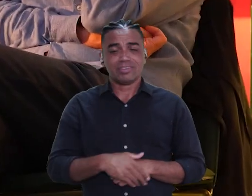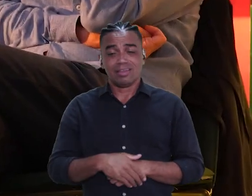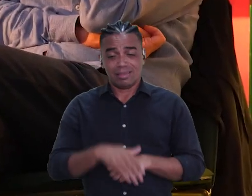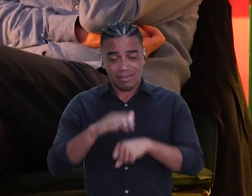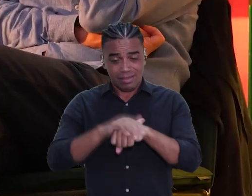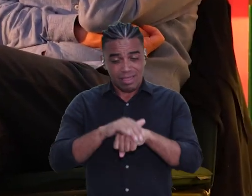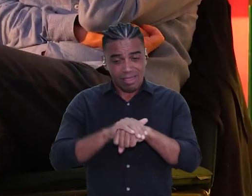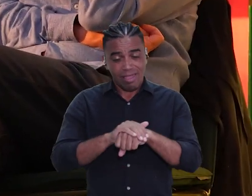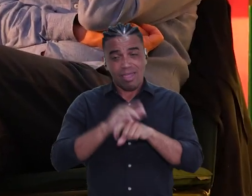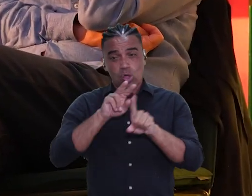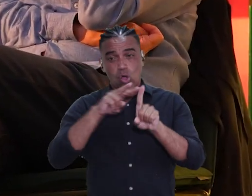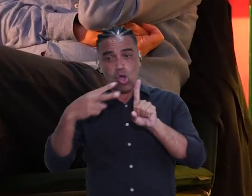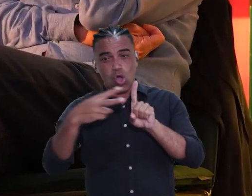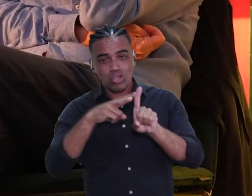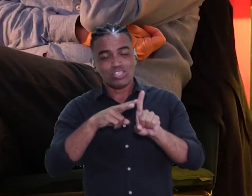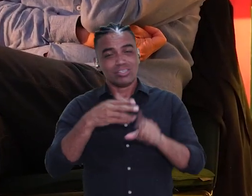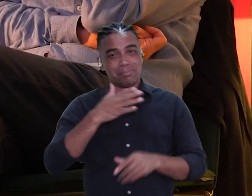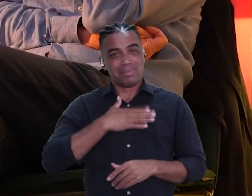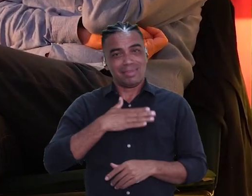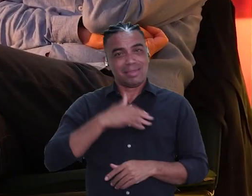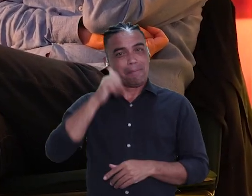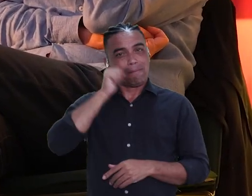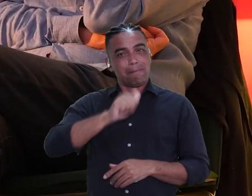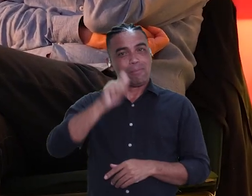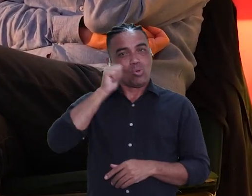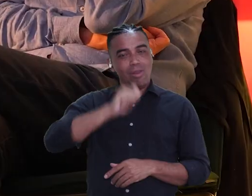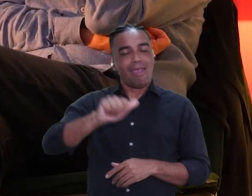a ótica, né, de uma mulher preta,